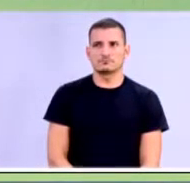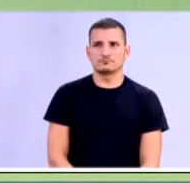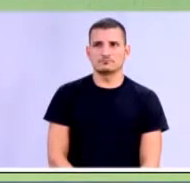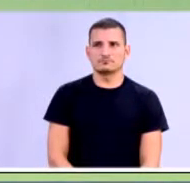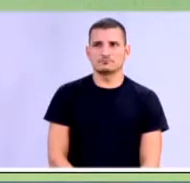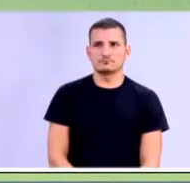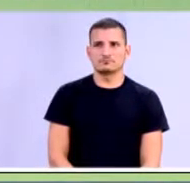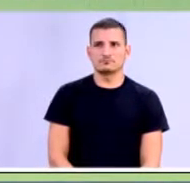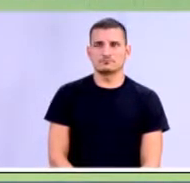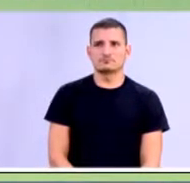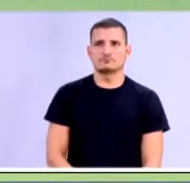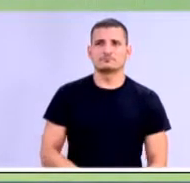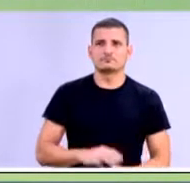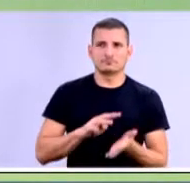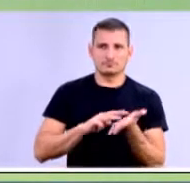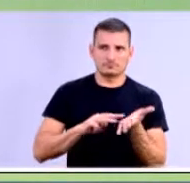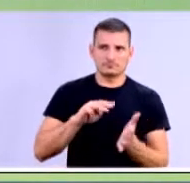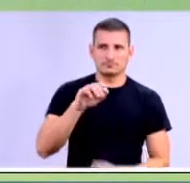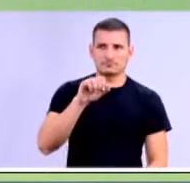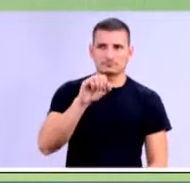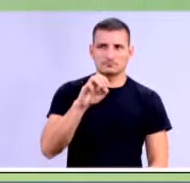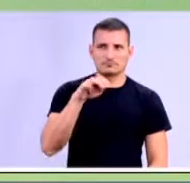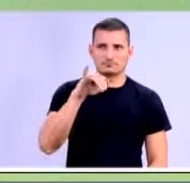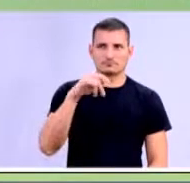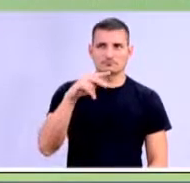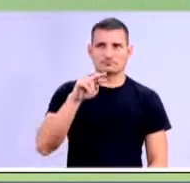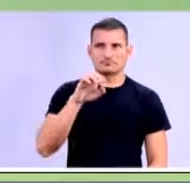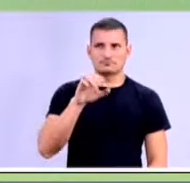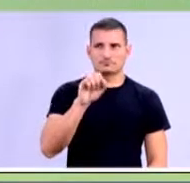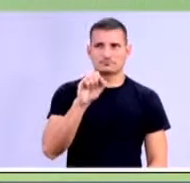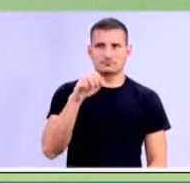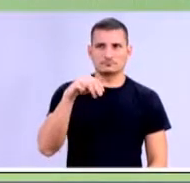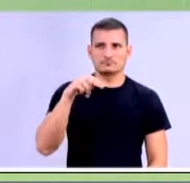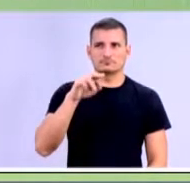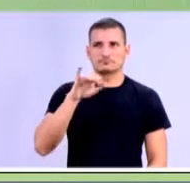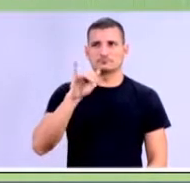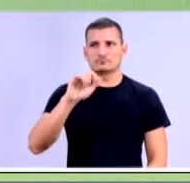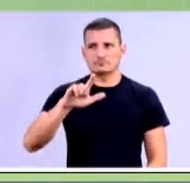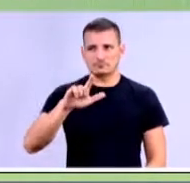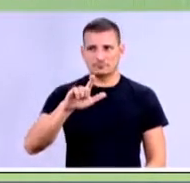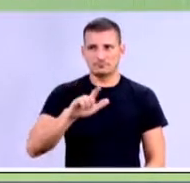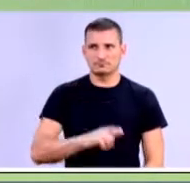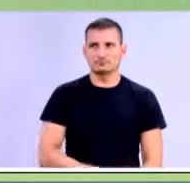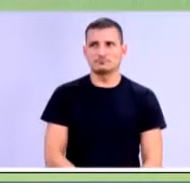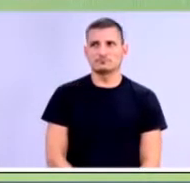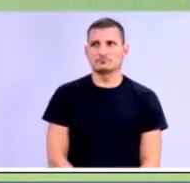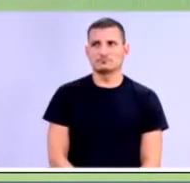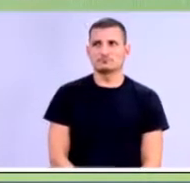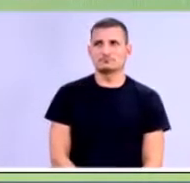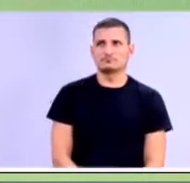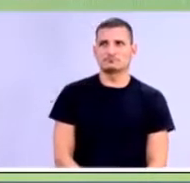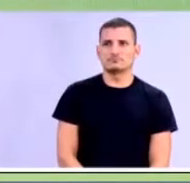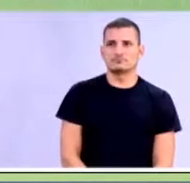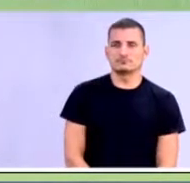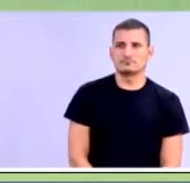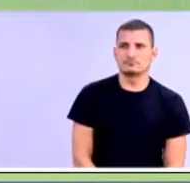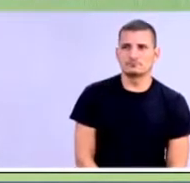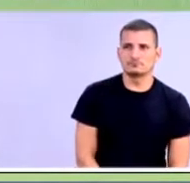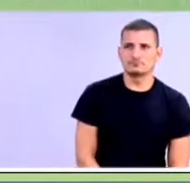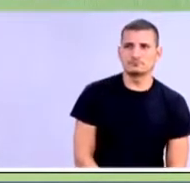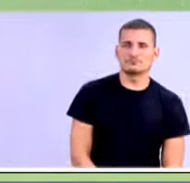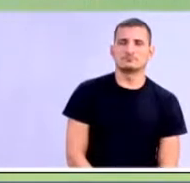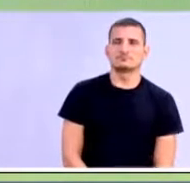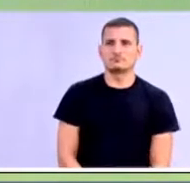Para a metodologia semipresencial, a mediação é realizada